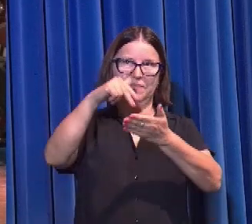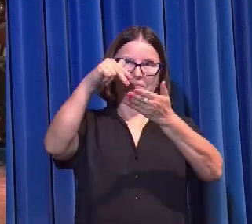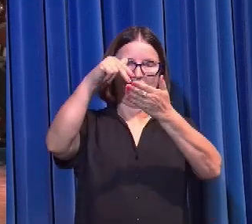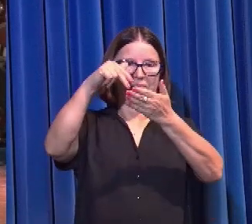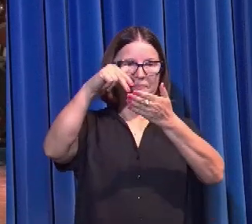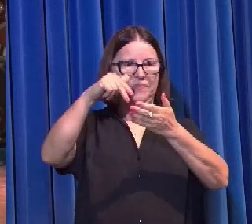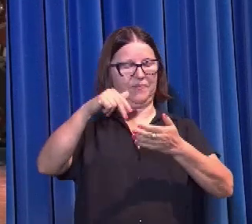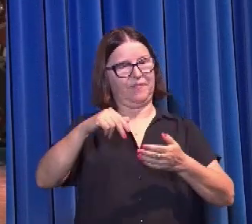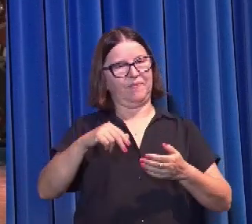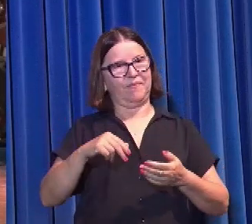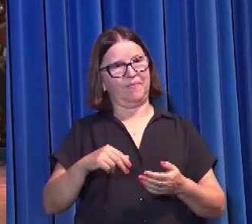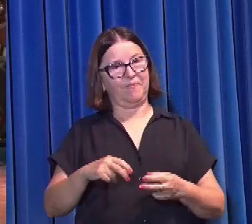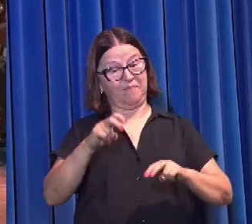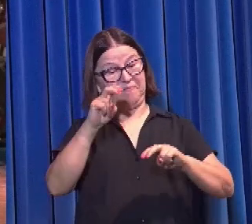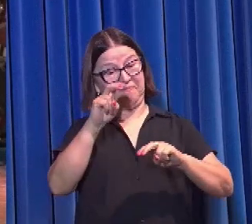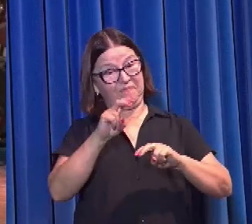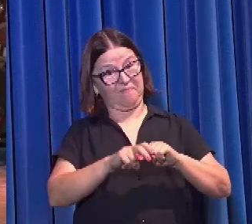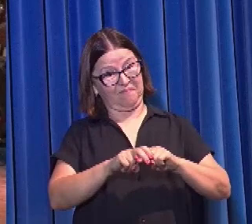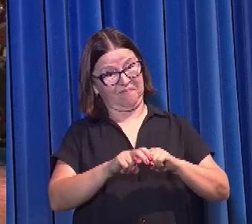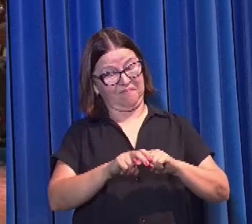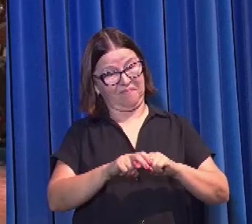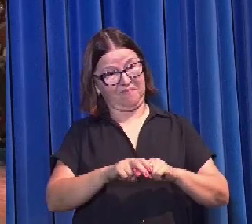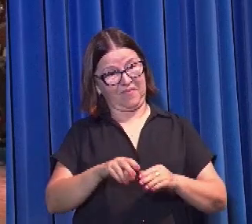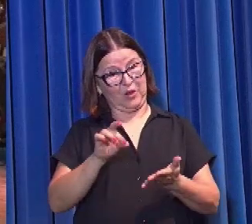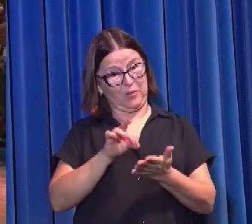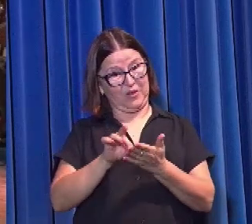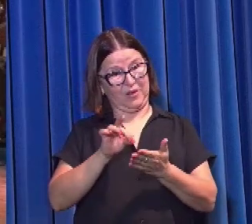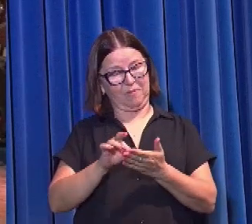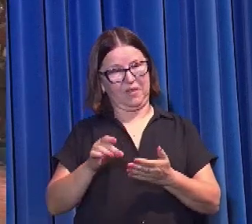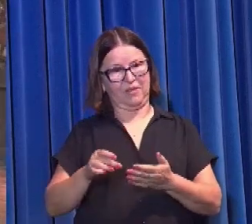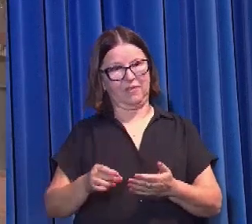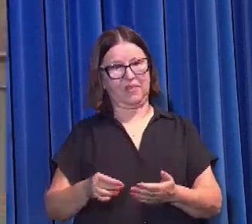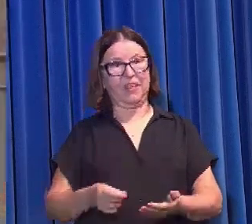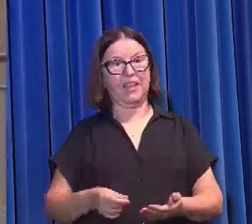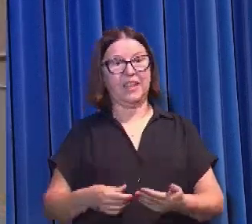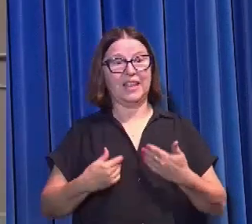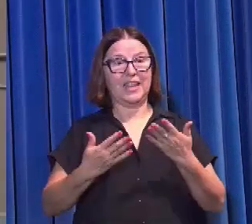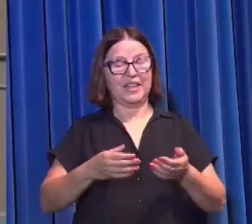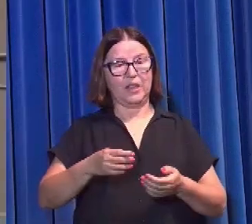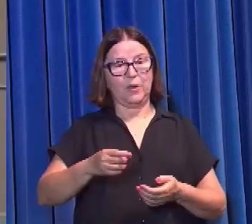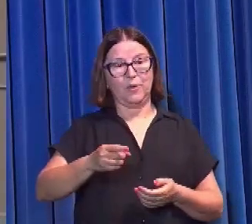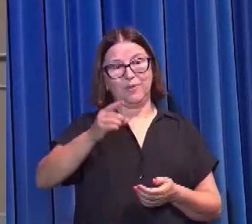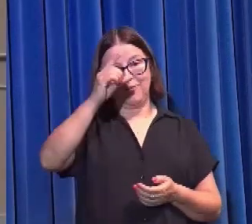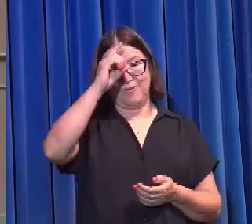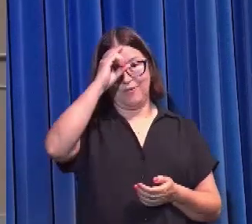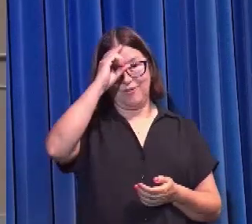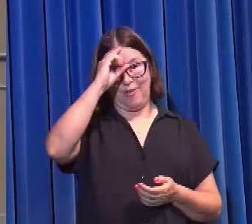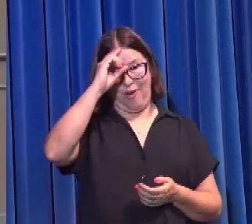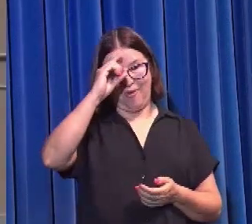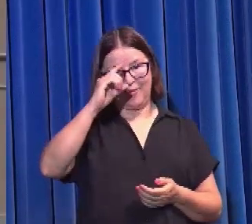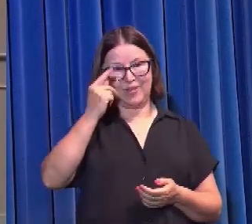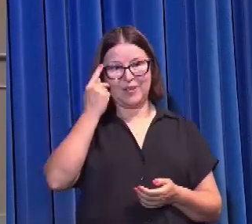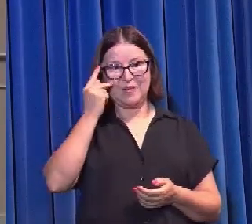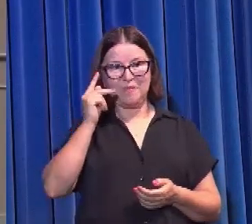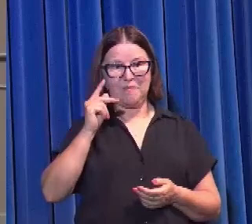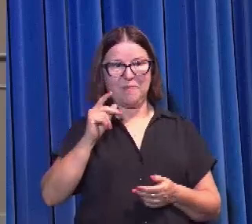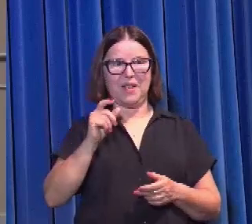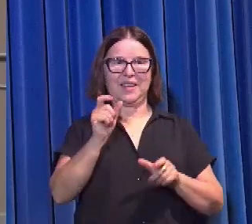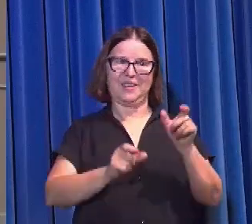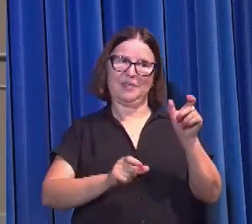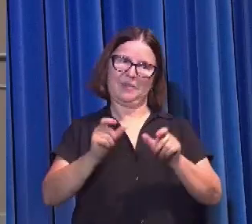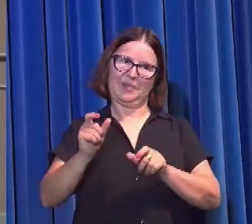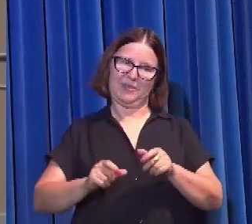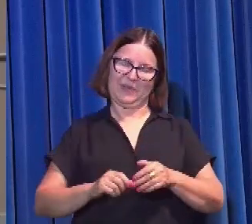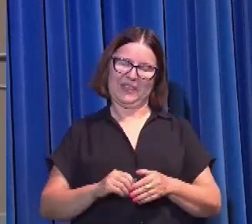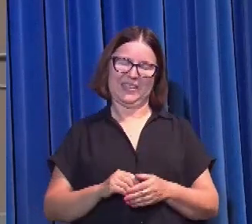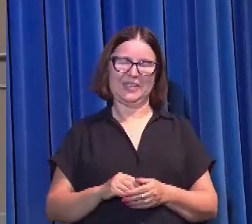o cativeiro e concedeu dons aos homens. Irmãos, a graça foi concedida a cada um de nós, segundo a proporção do